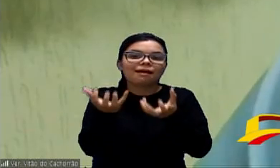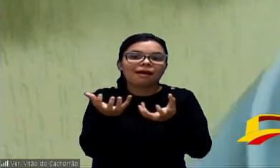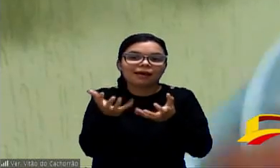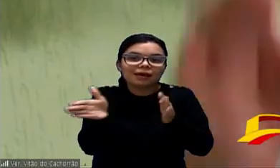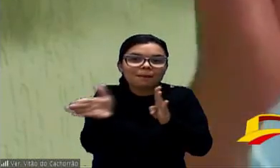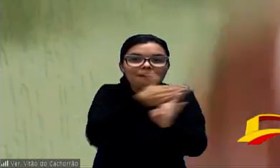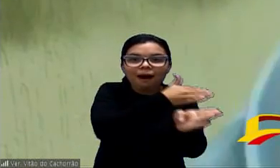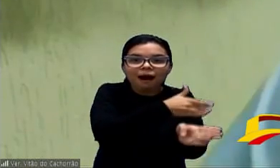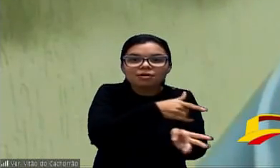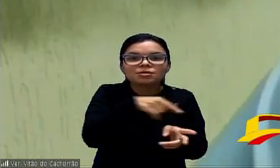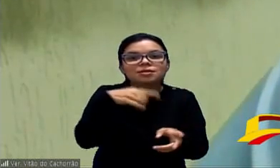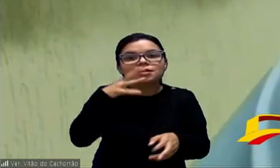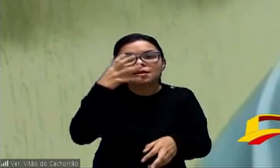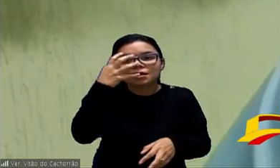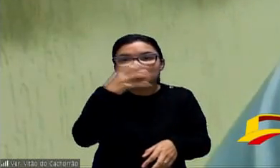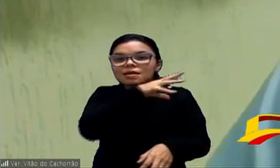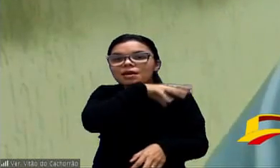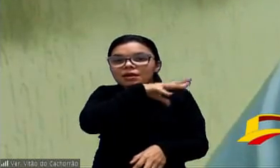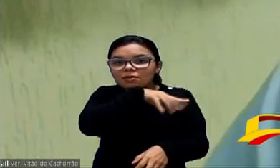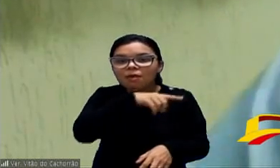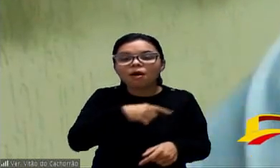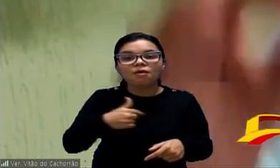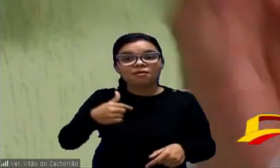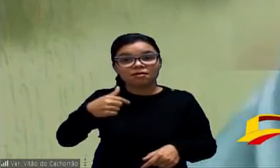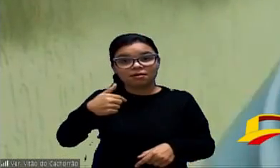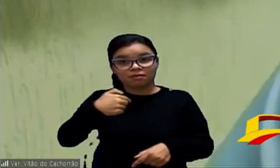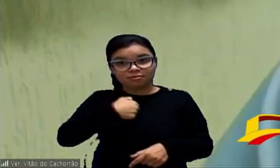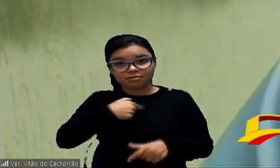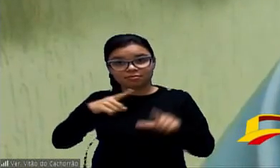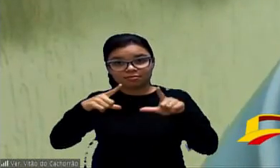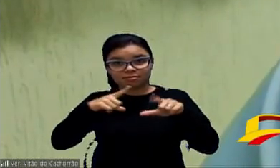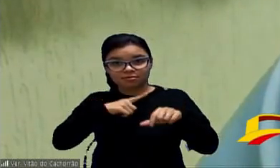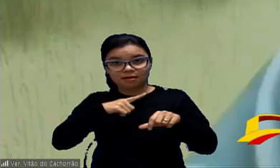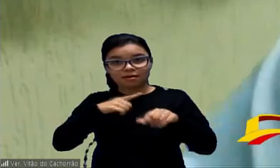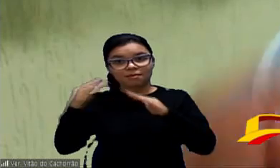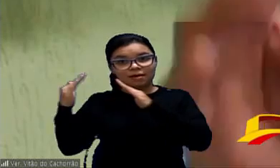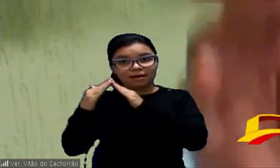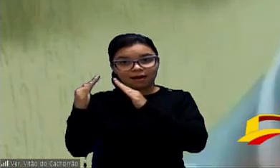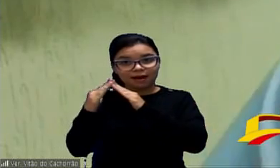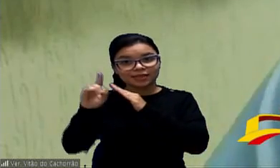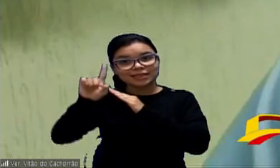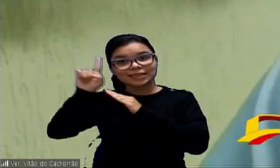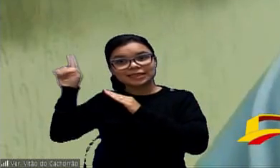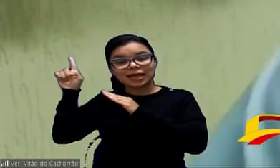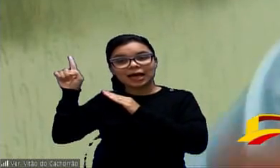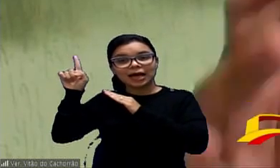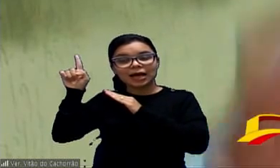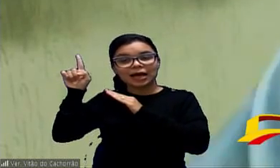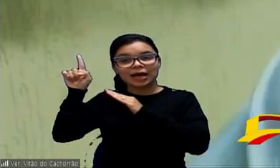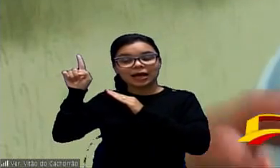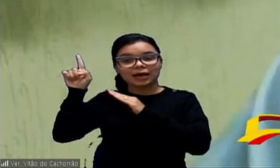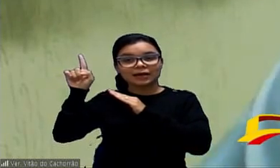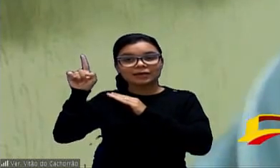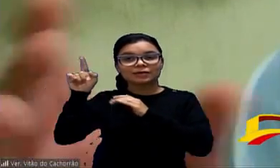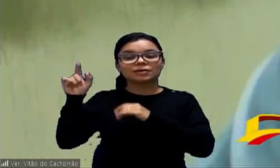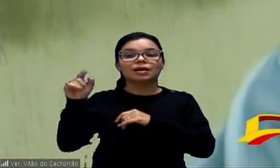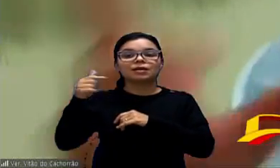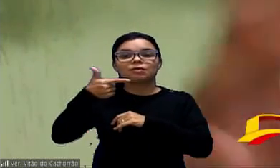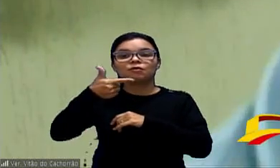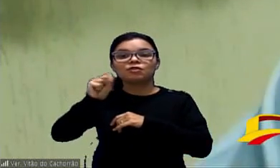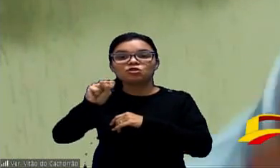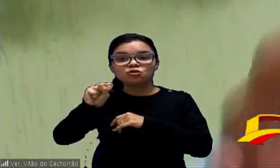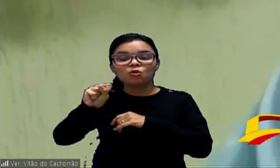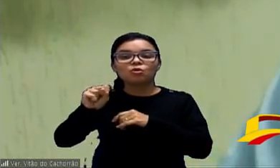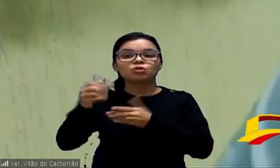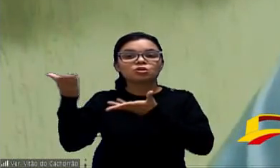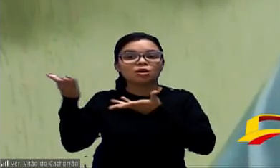5x25, quem quiser ir lá na Zona Norte, está convidado, 14 gatos que eu peguei e castrei de rua,